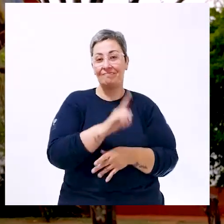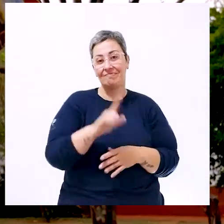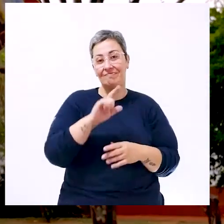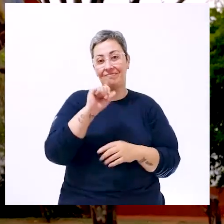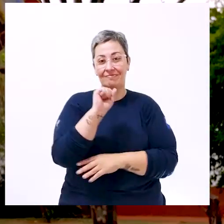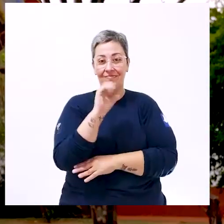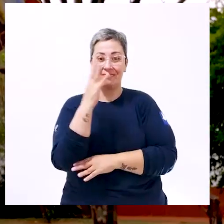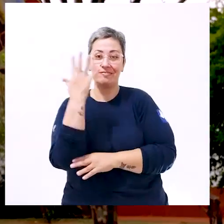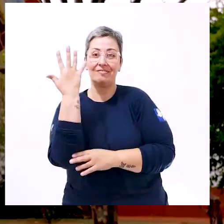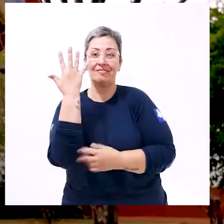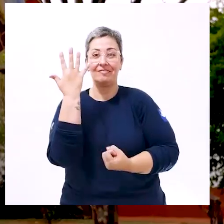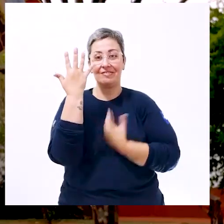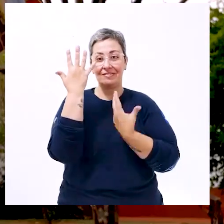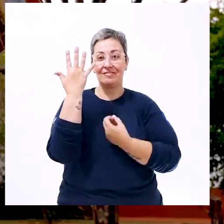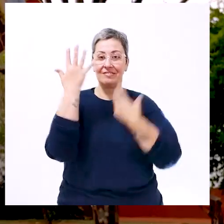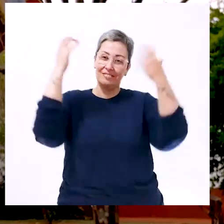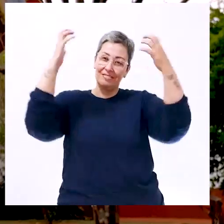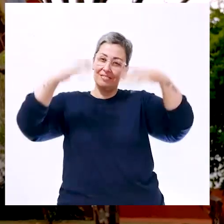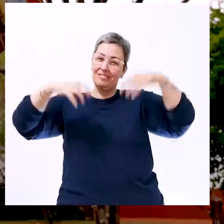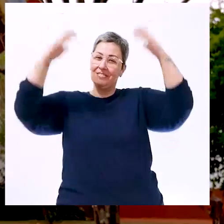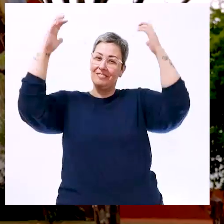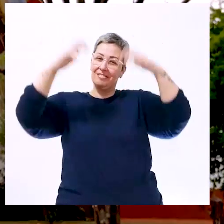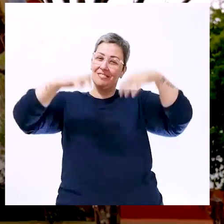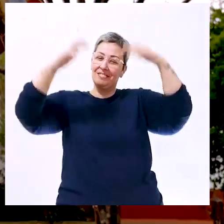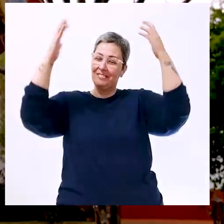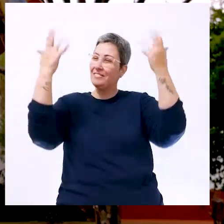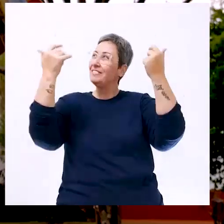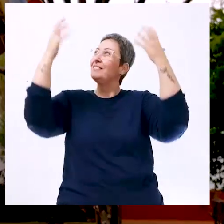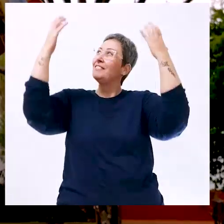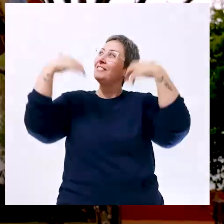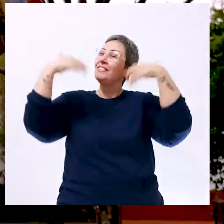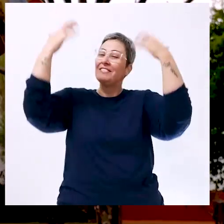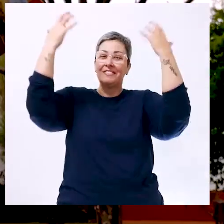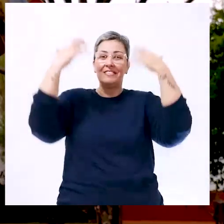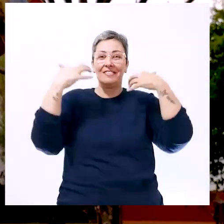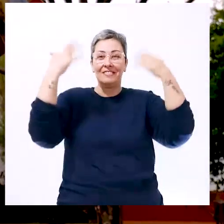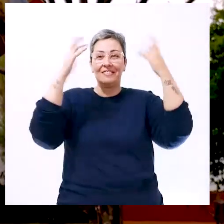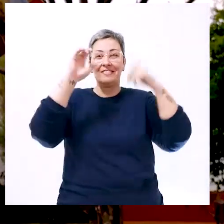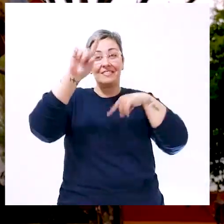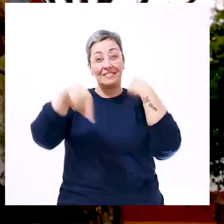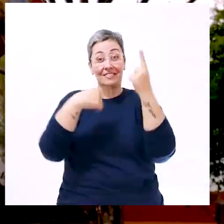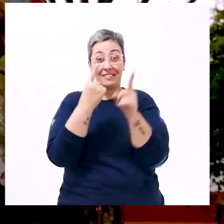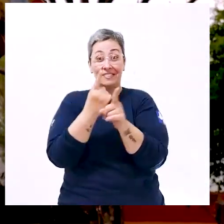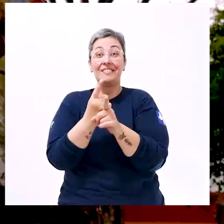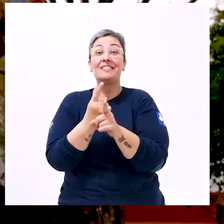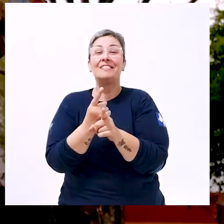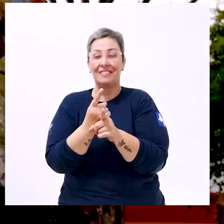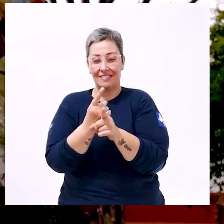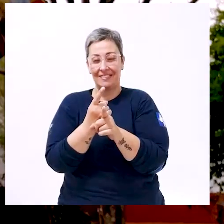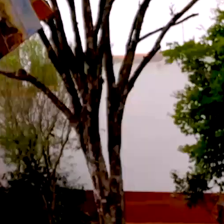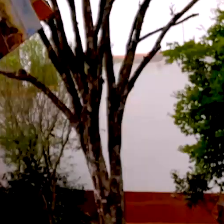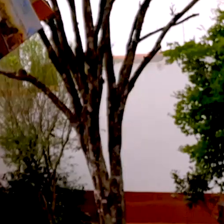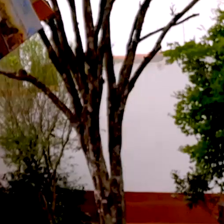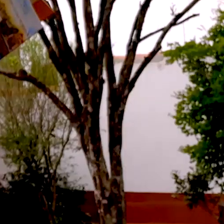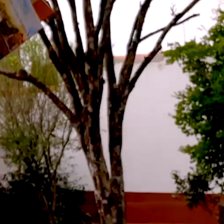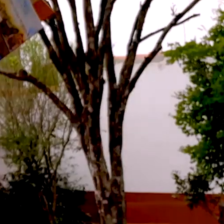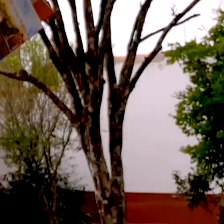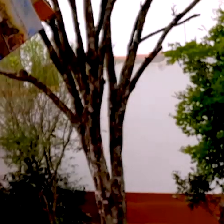literária, pede poesia. Chuva, chuva, vem a chuva! A